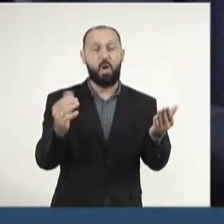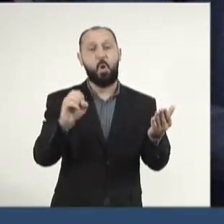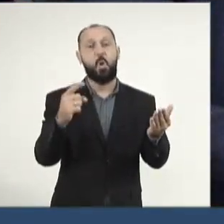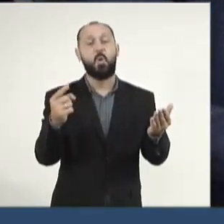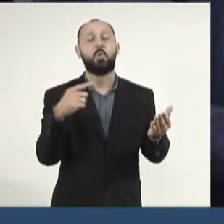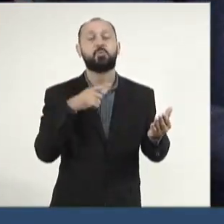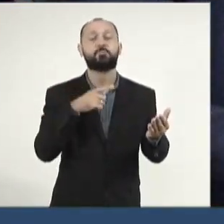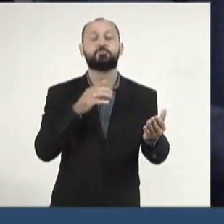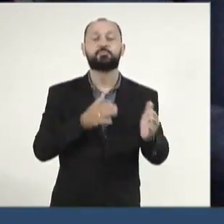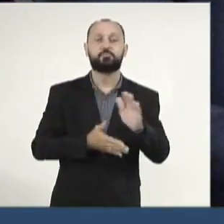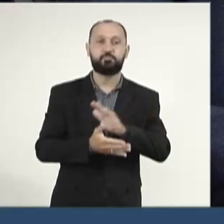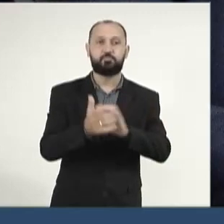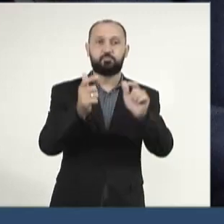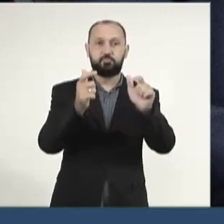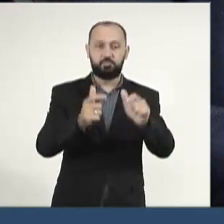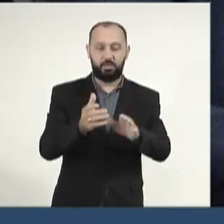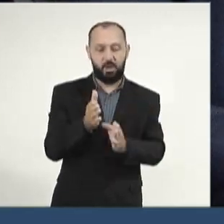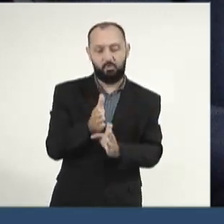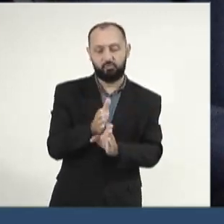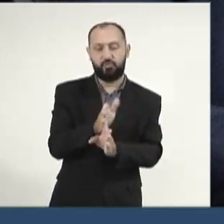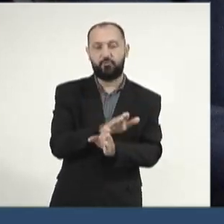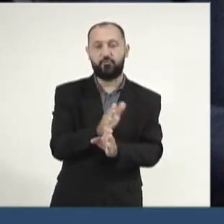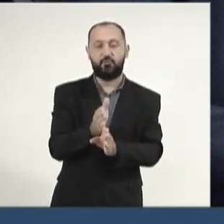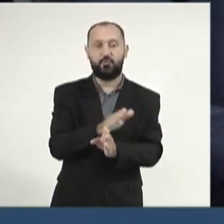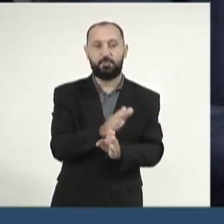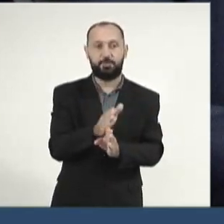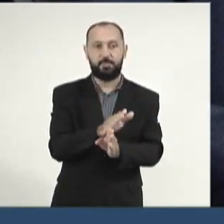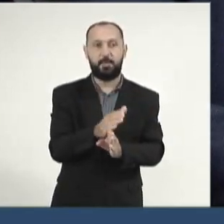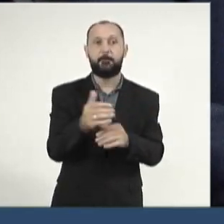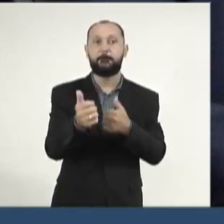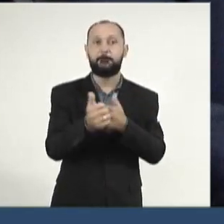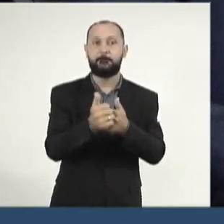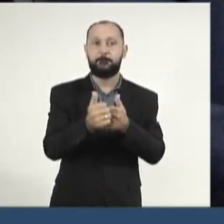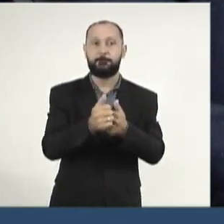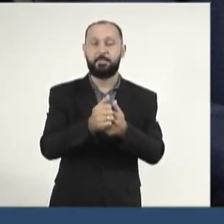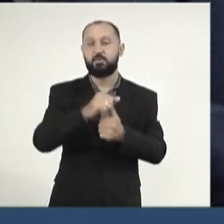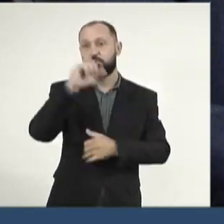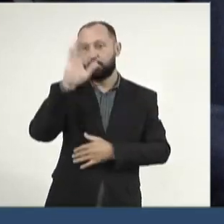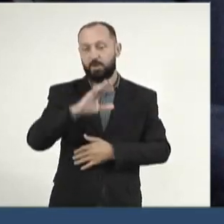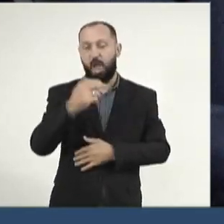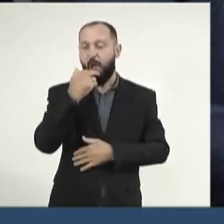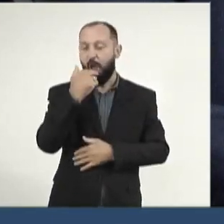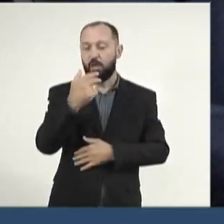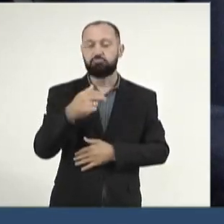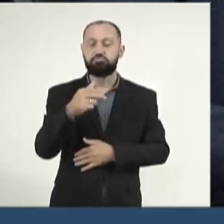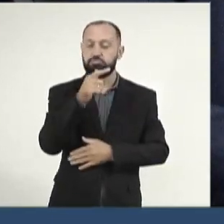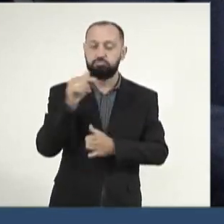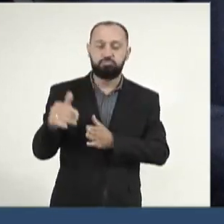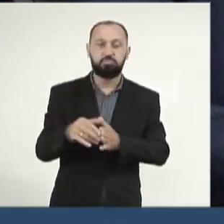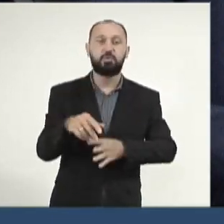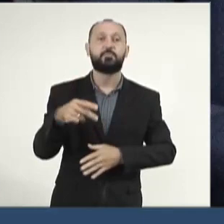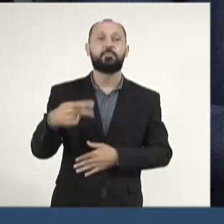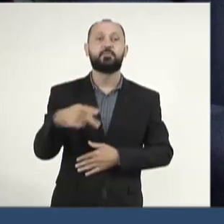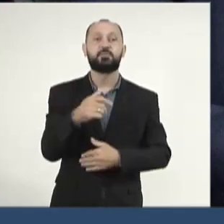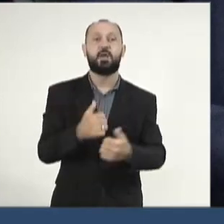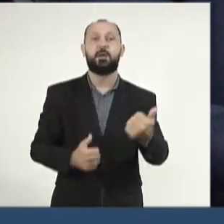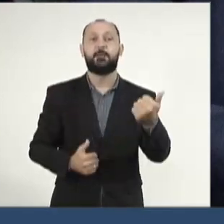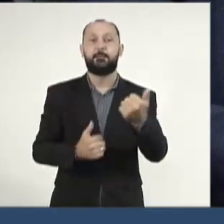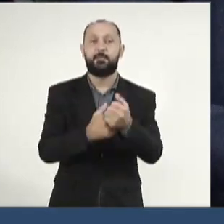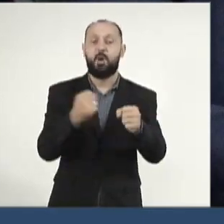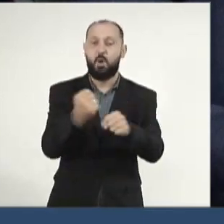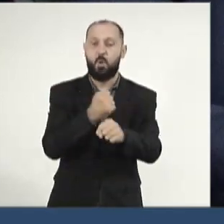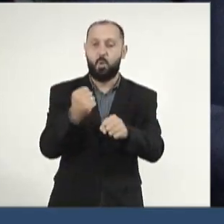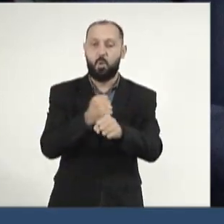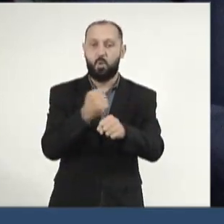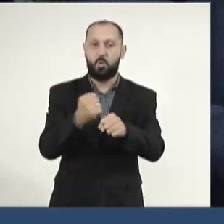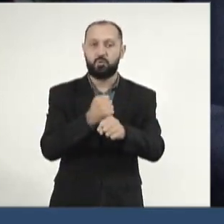ele destinado em local de fronteira, na margem brasileira do Rio Paraguai, que servirá de apoio ao canteiro